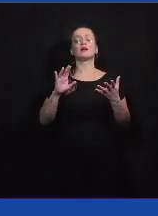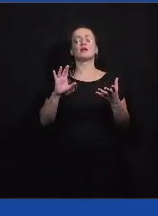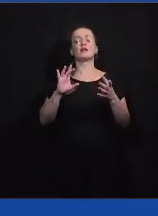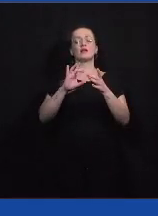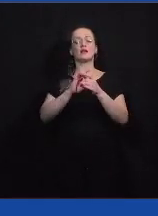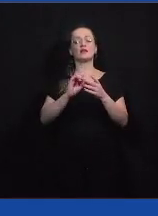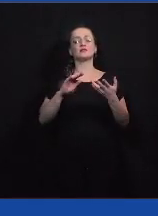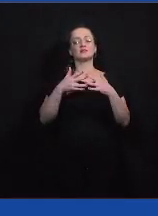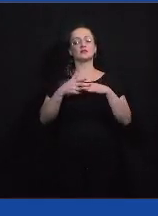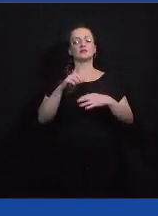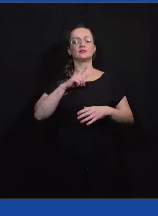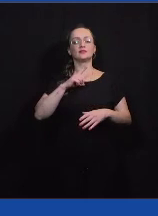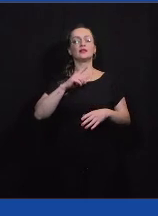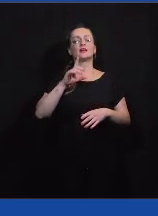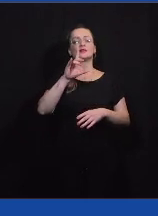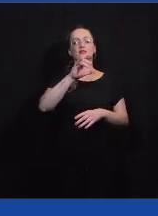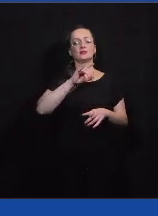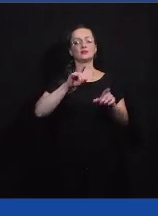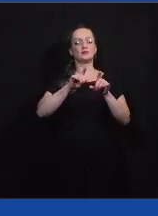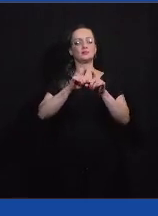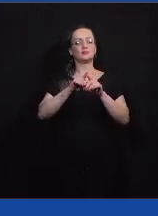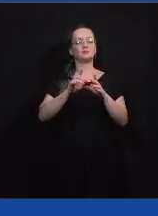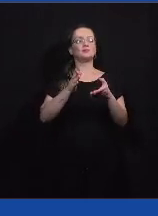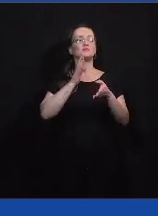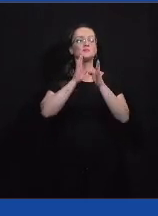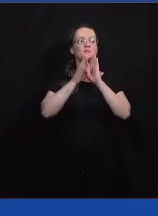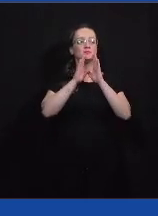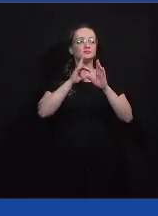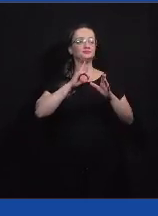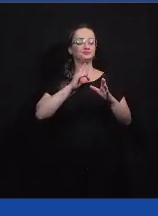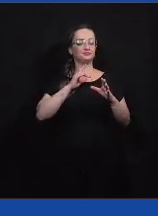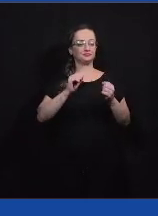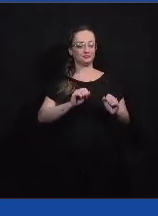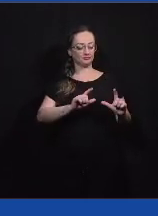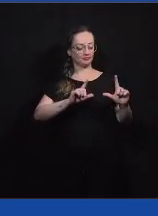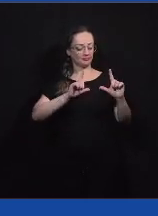Facebook também e nós temos a página também